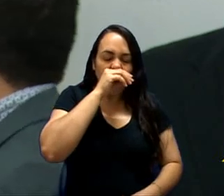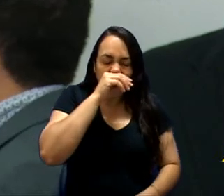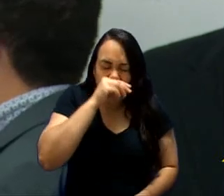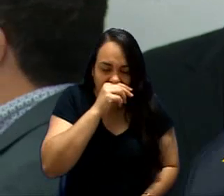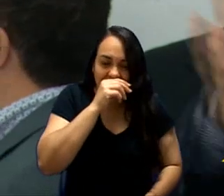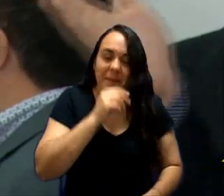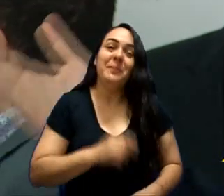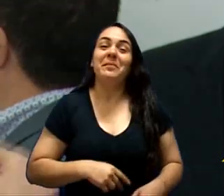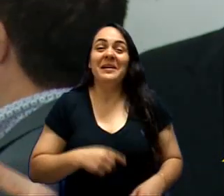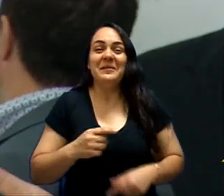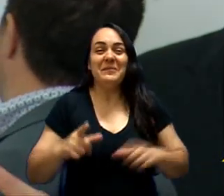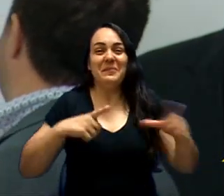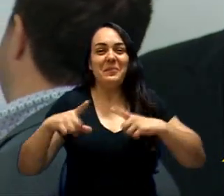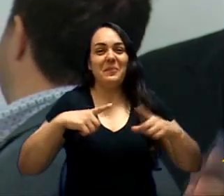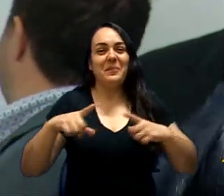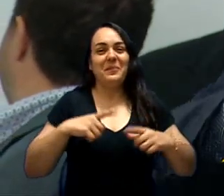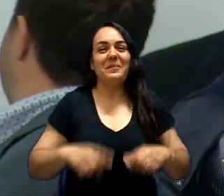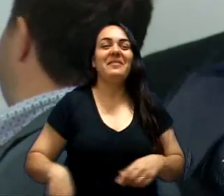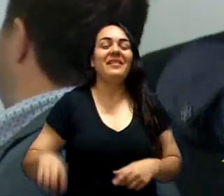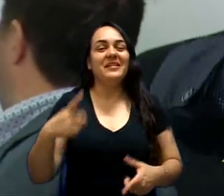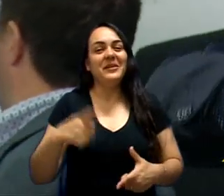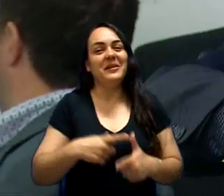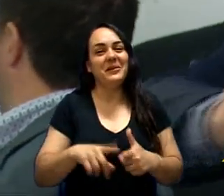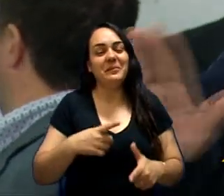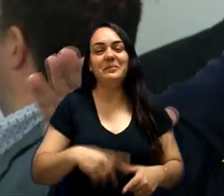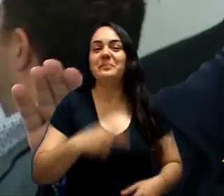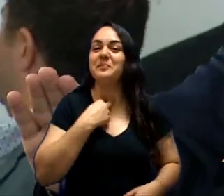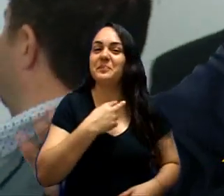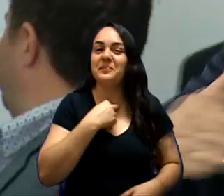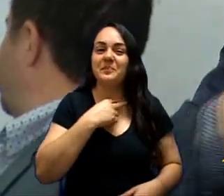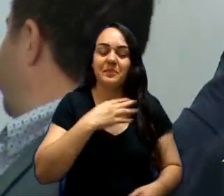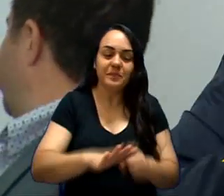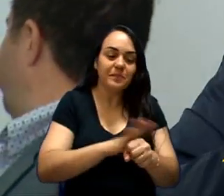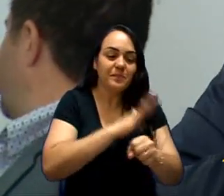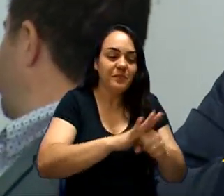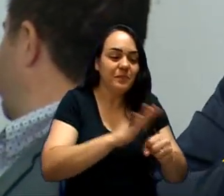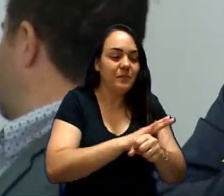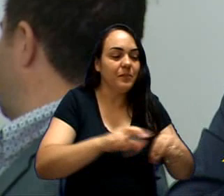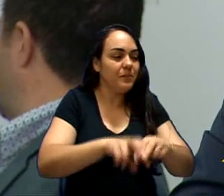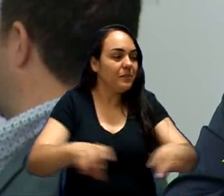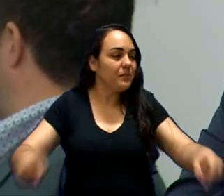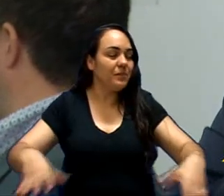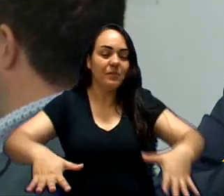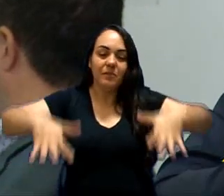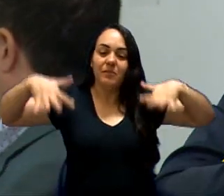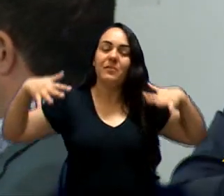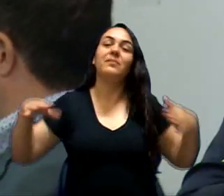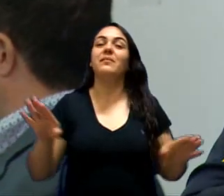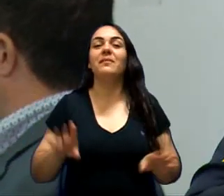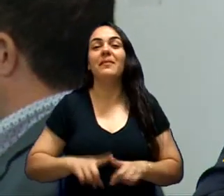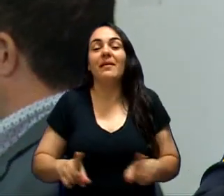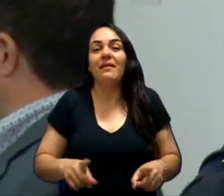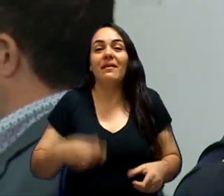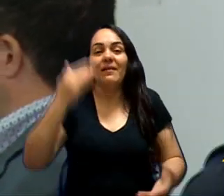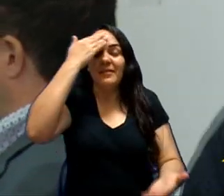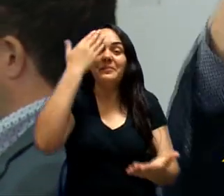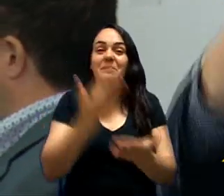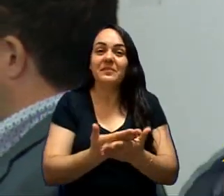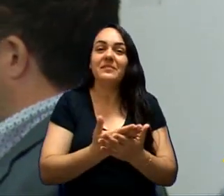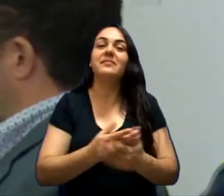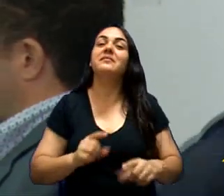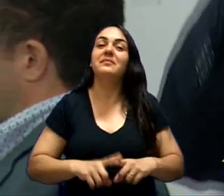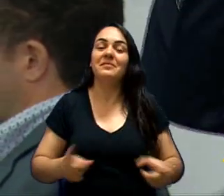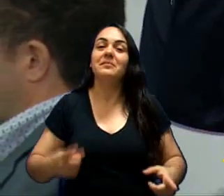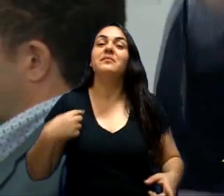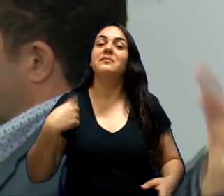neste momento, elas não podem participar. Não estou falando que vai encher isso daqui, gente. Eu sei que não vai encher. Pode ter certeza. Mas a